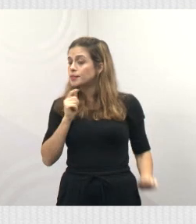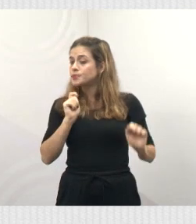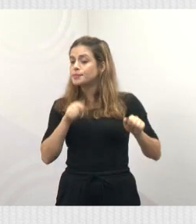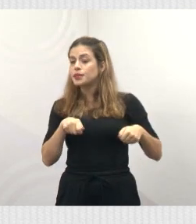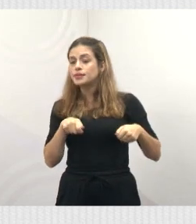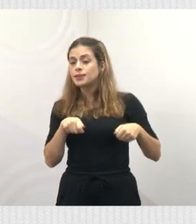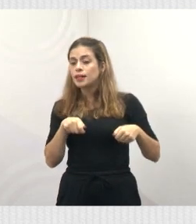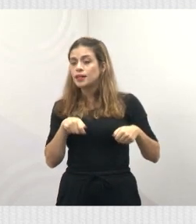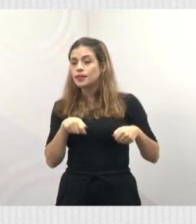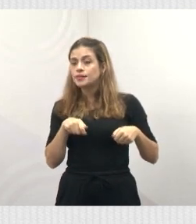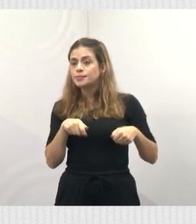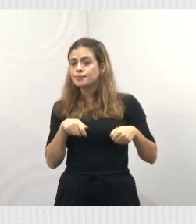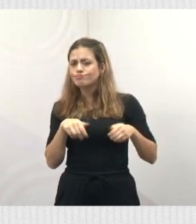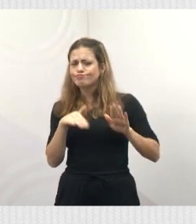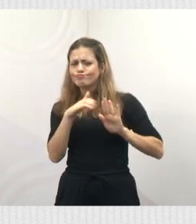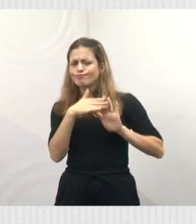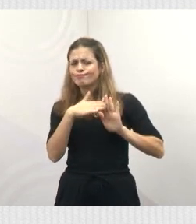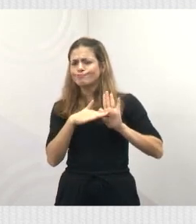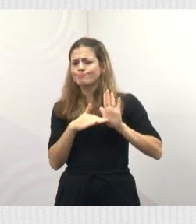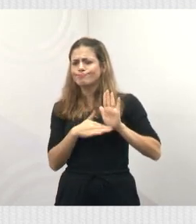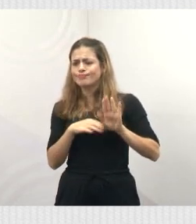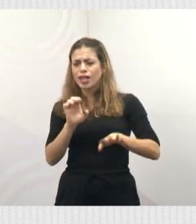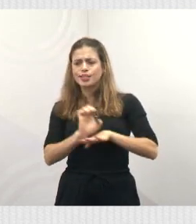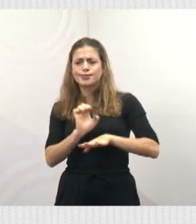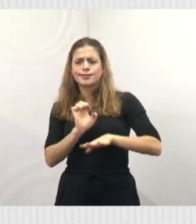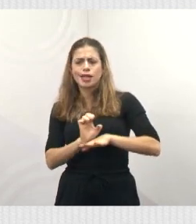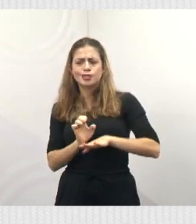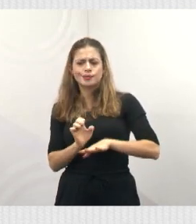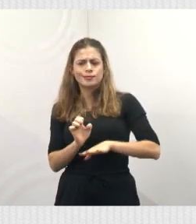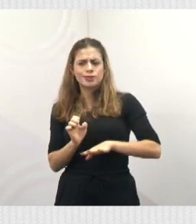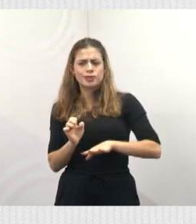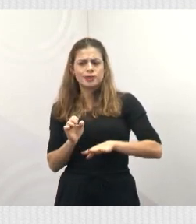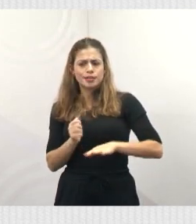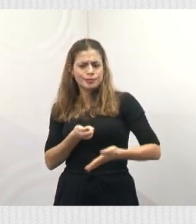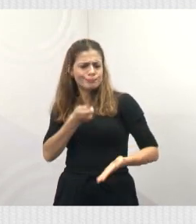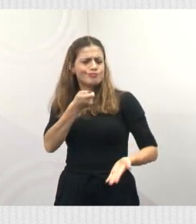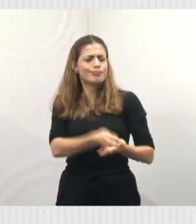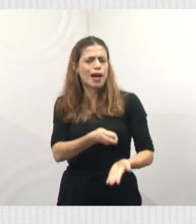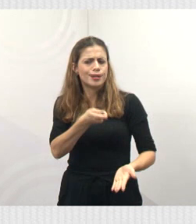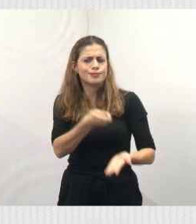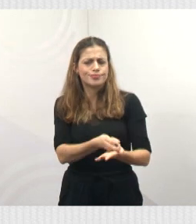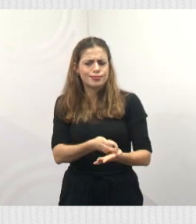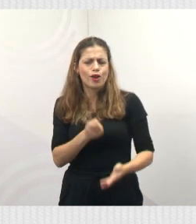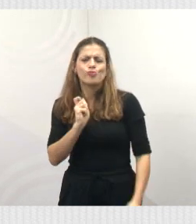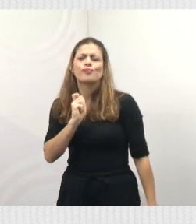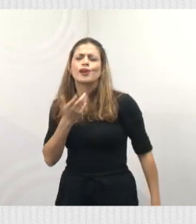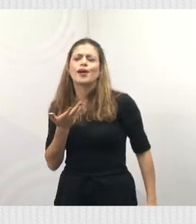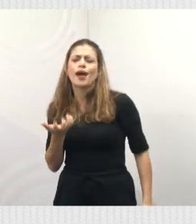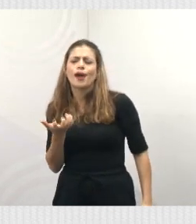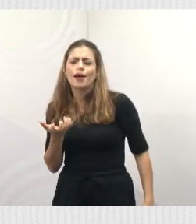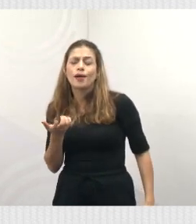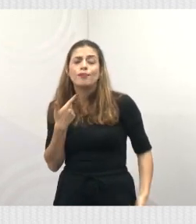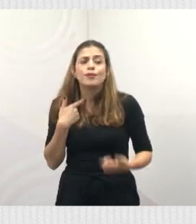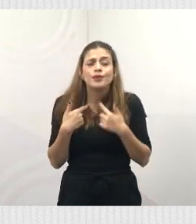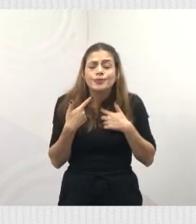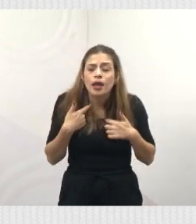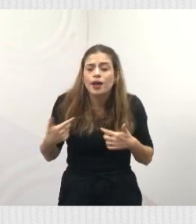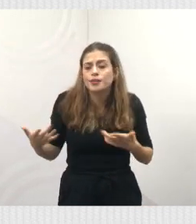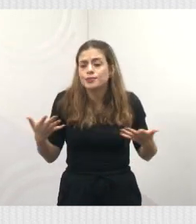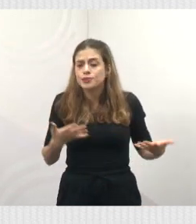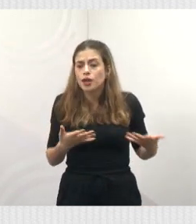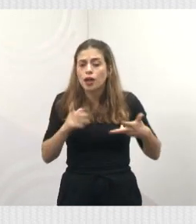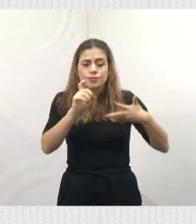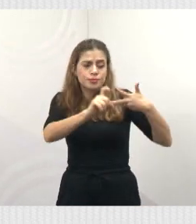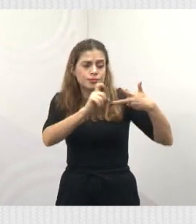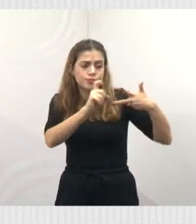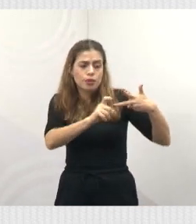uma burocracia estatal, estável, vitalício, imponha sua vontade, querendo fazer com que, nos